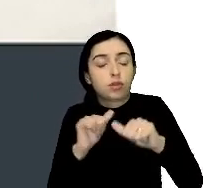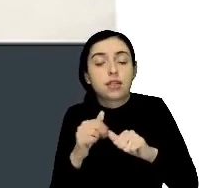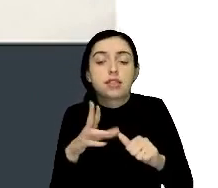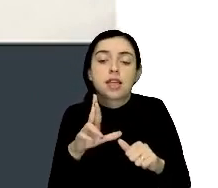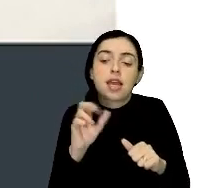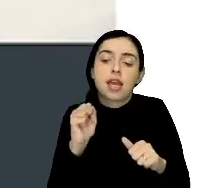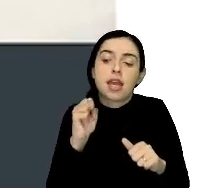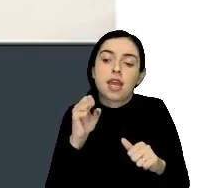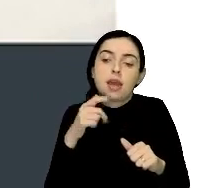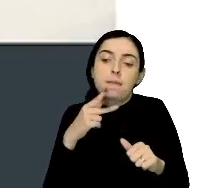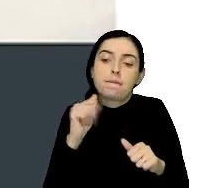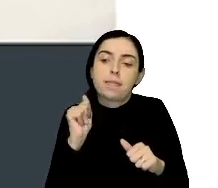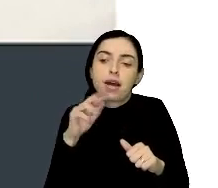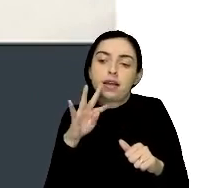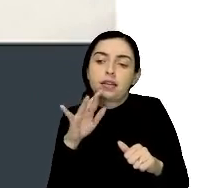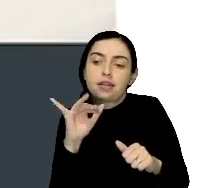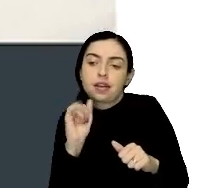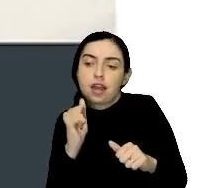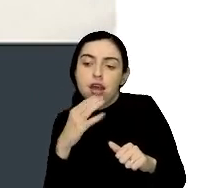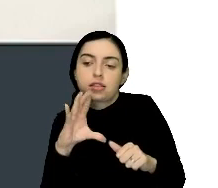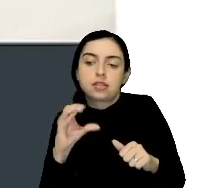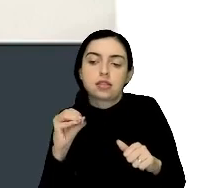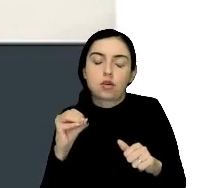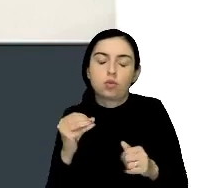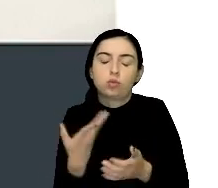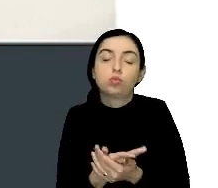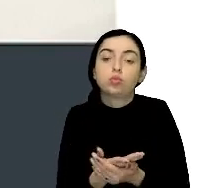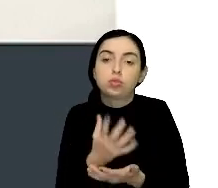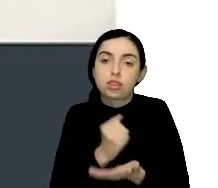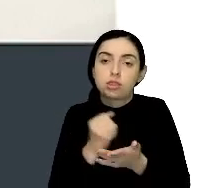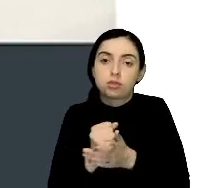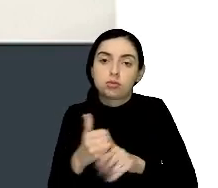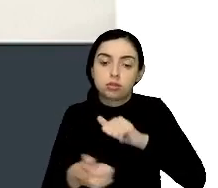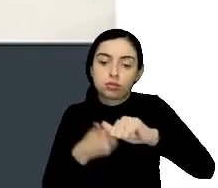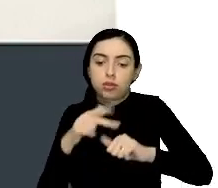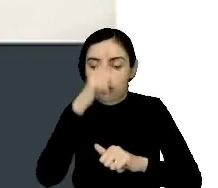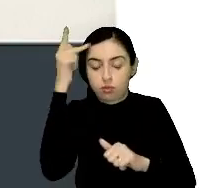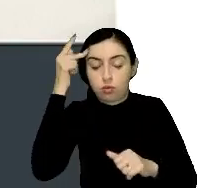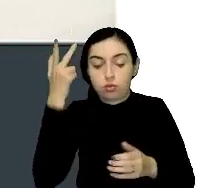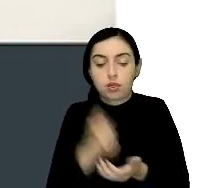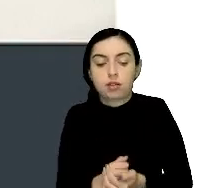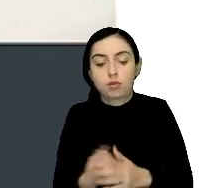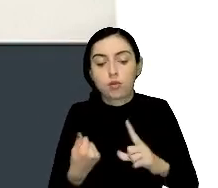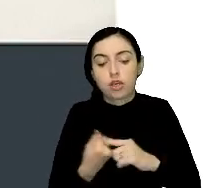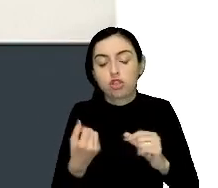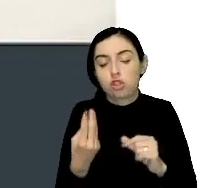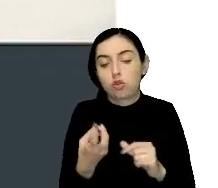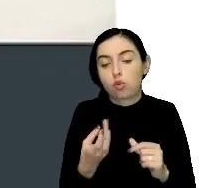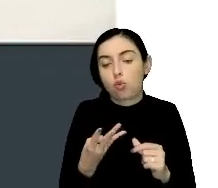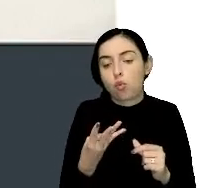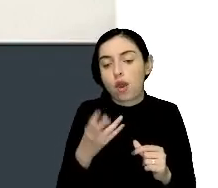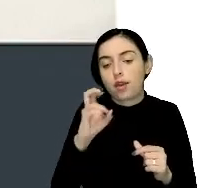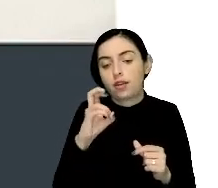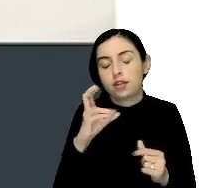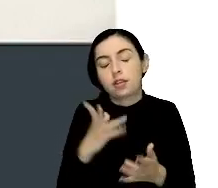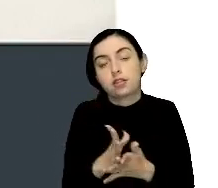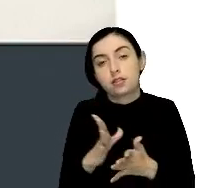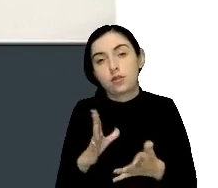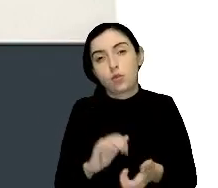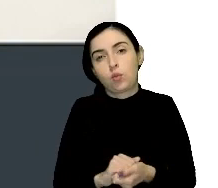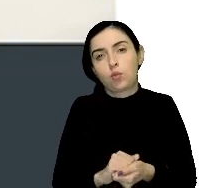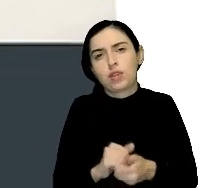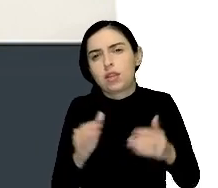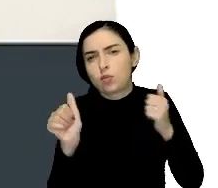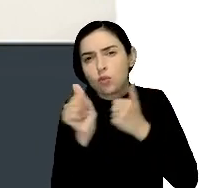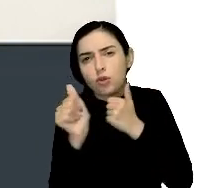você impede a entrada, repatria a pessoa. E o artigo 45, ele se aproxima